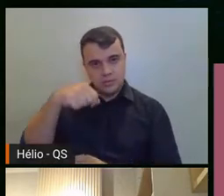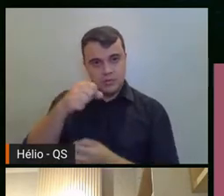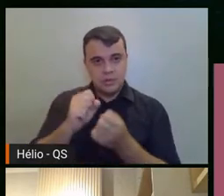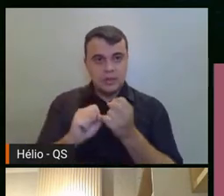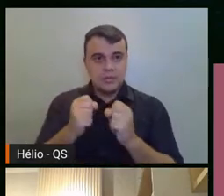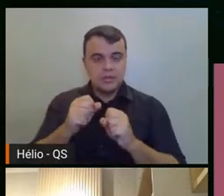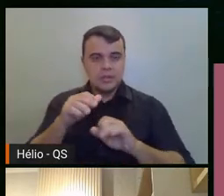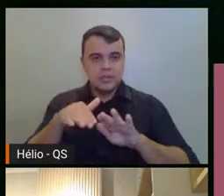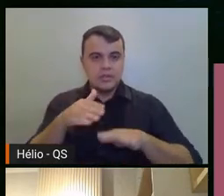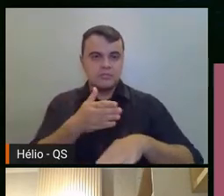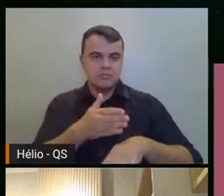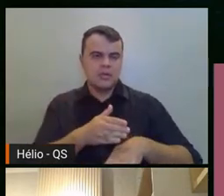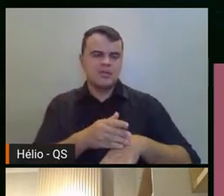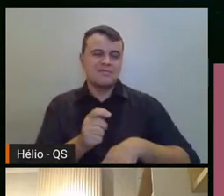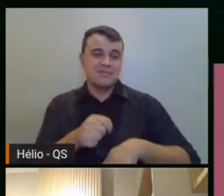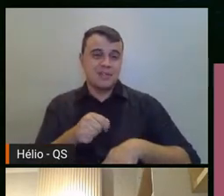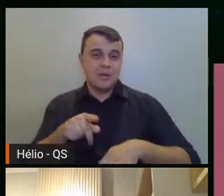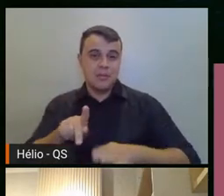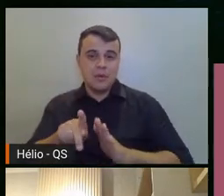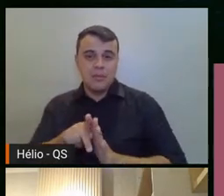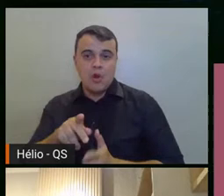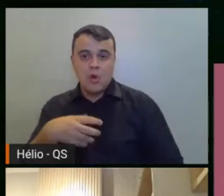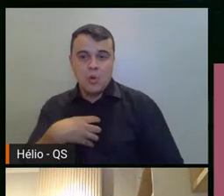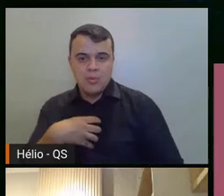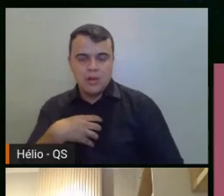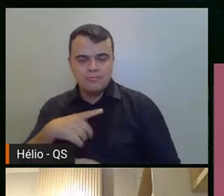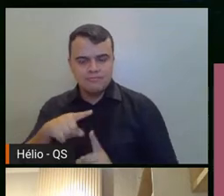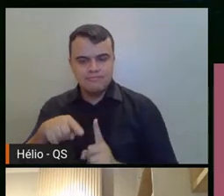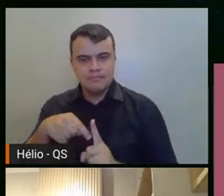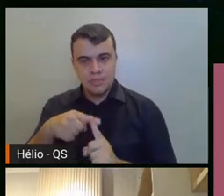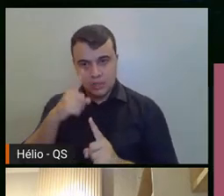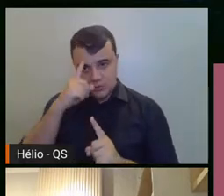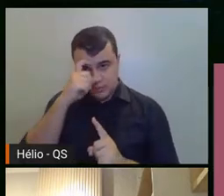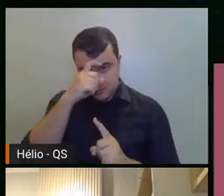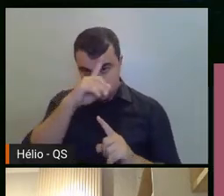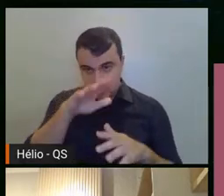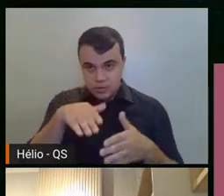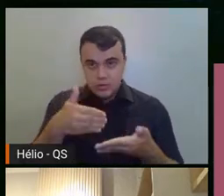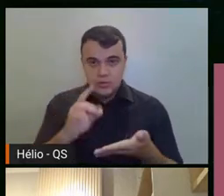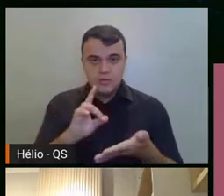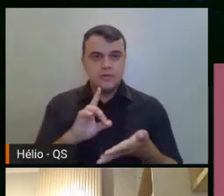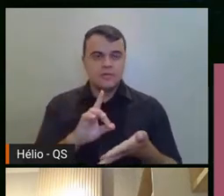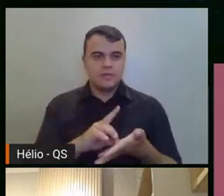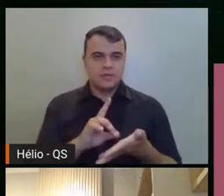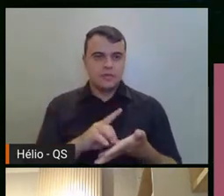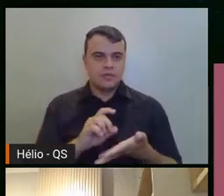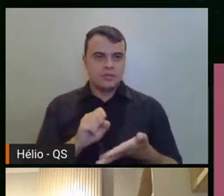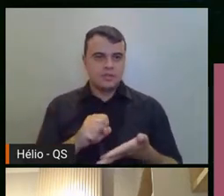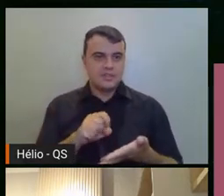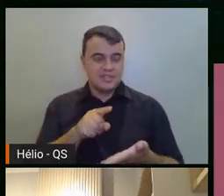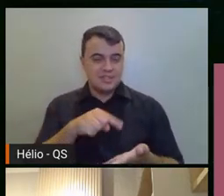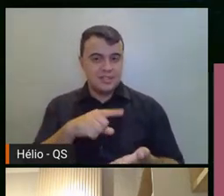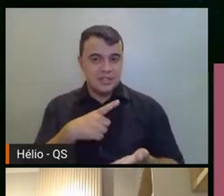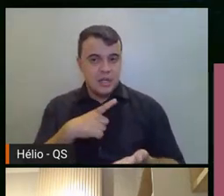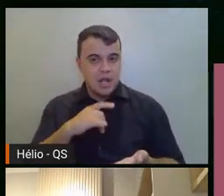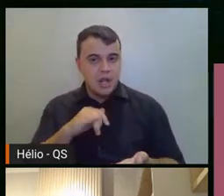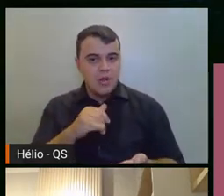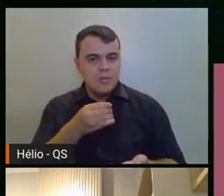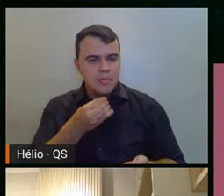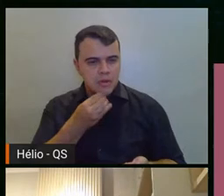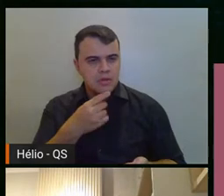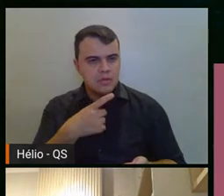pode ser treinada mas a parte comportamental é muito mais difícil né Então realmente galera Quando vocês tiverem oportunidade